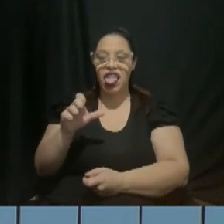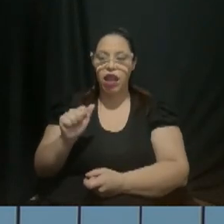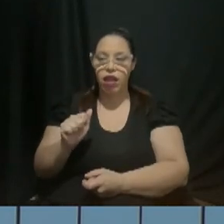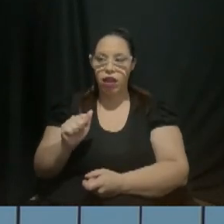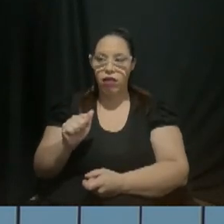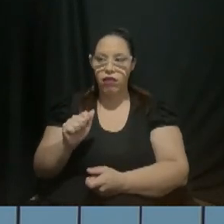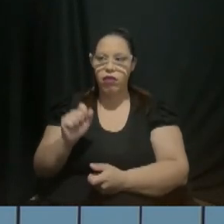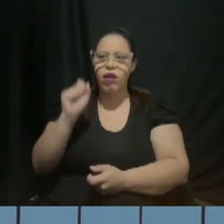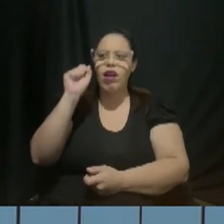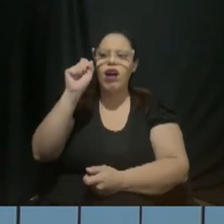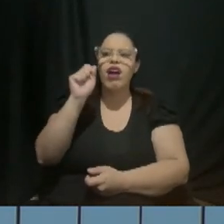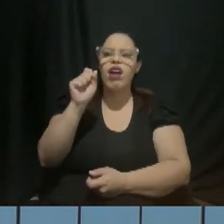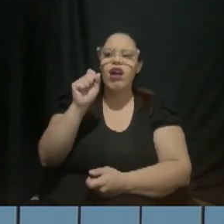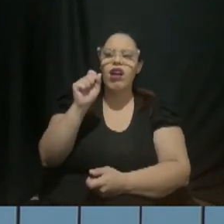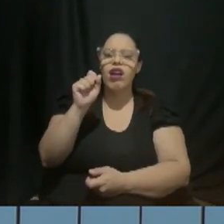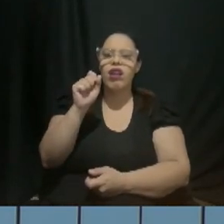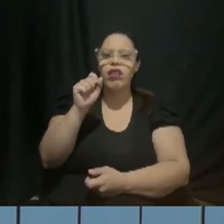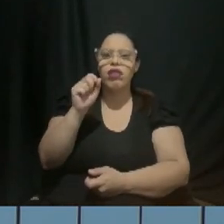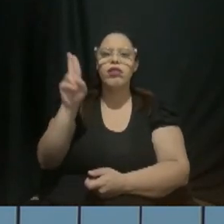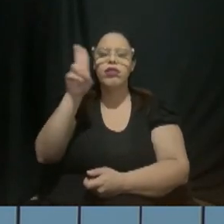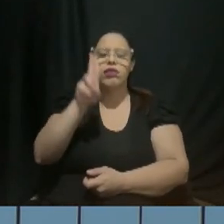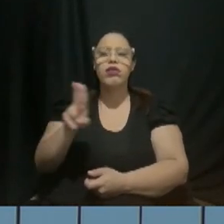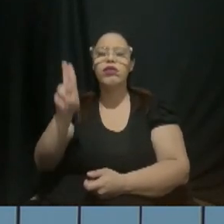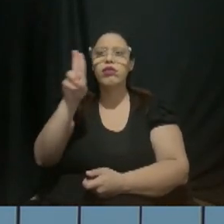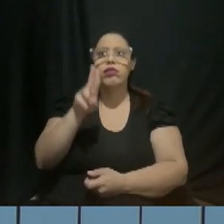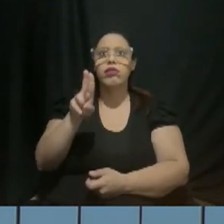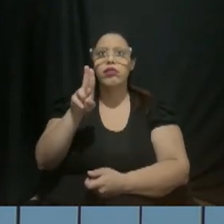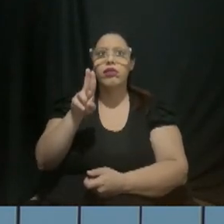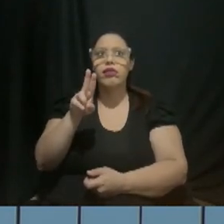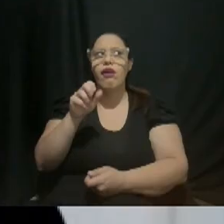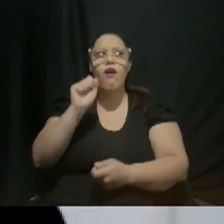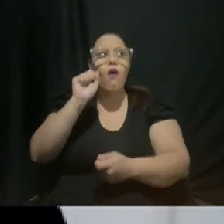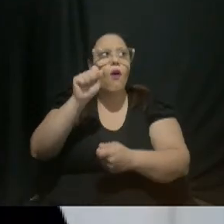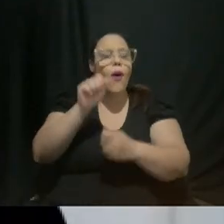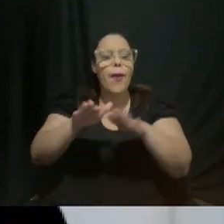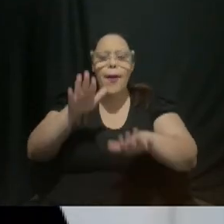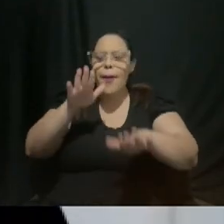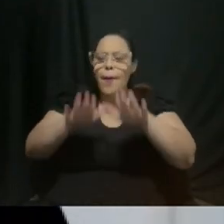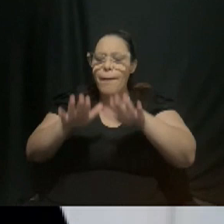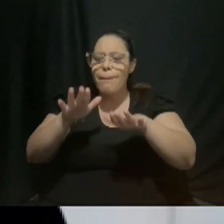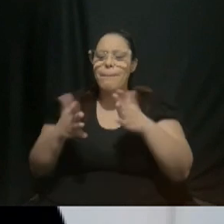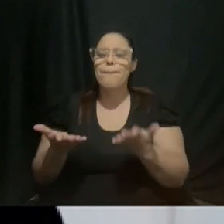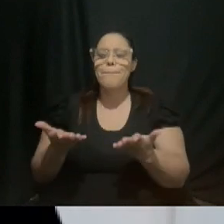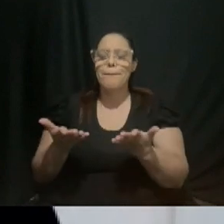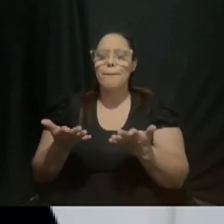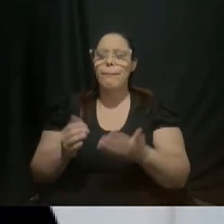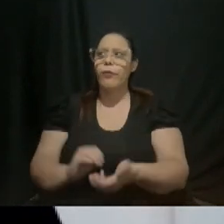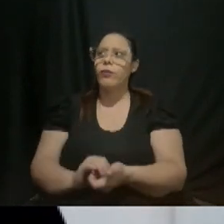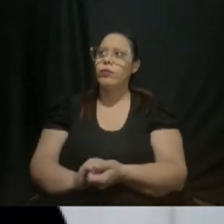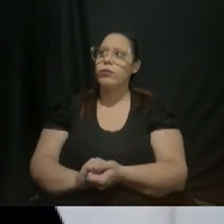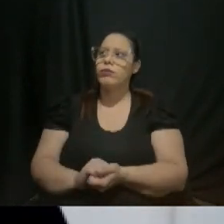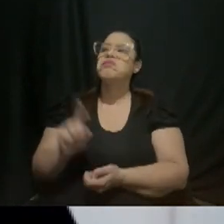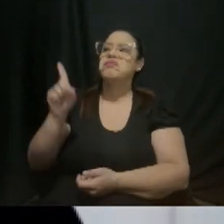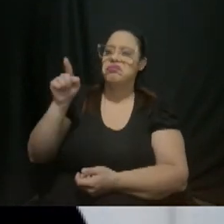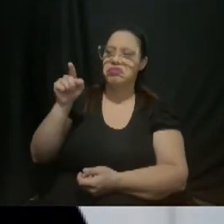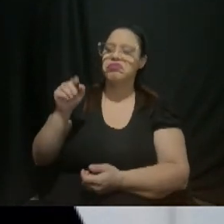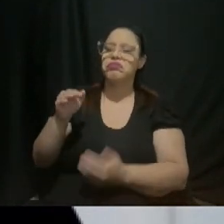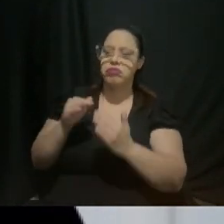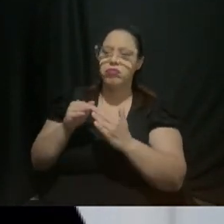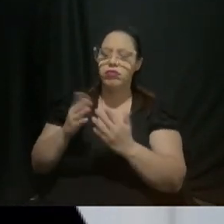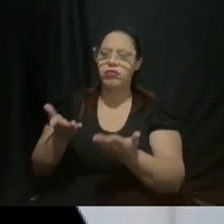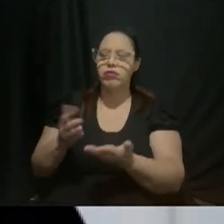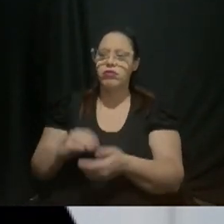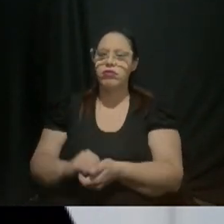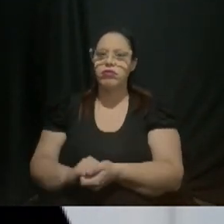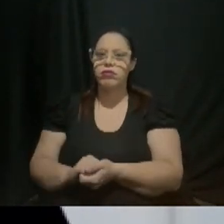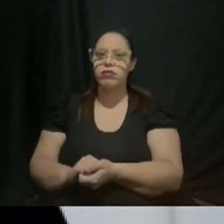a que a gente mais usa para medir essa intensidade do tremor, né? Isso, isso. E a gente fala que a escala Richter